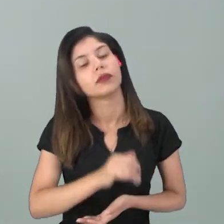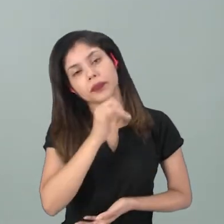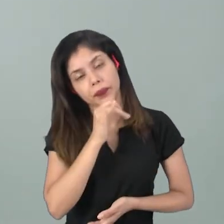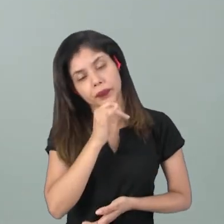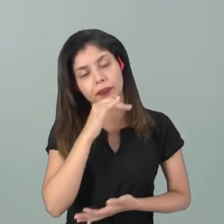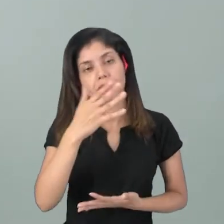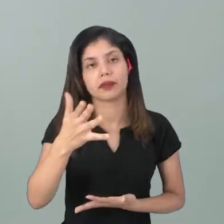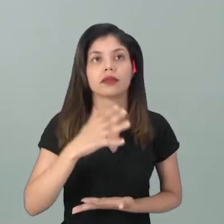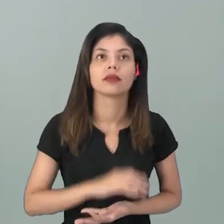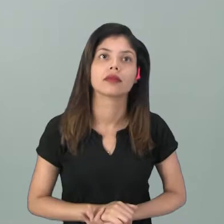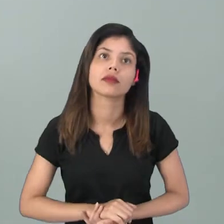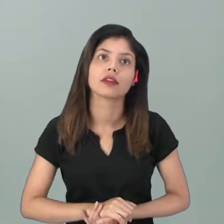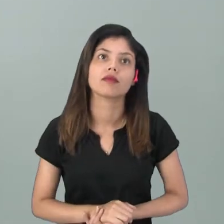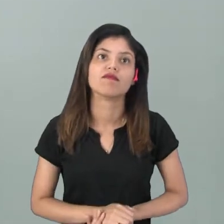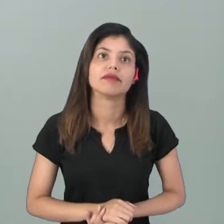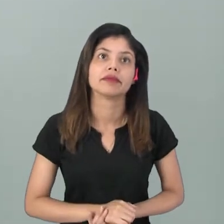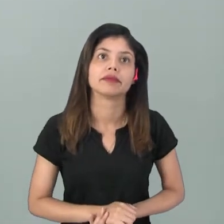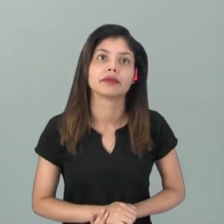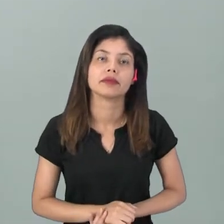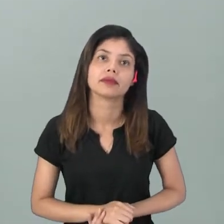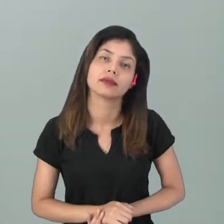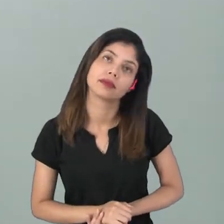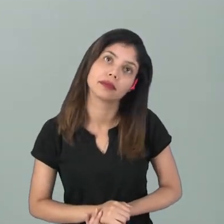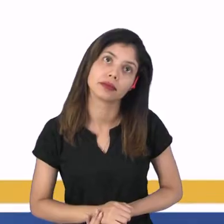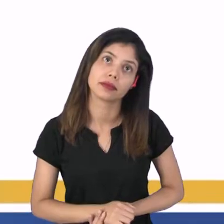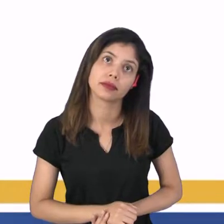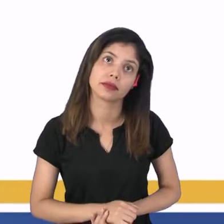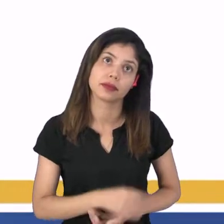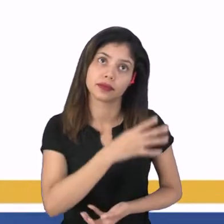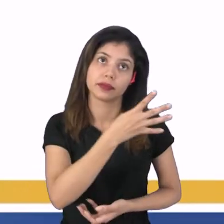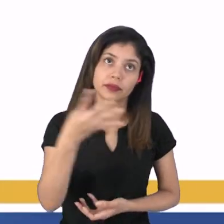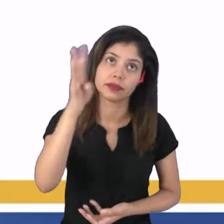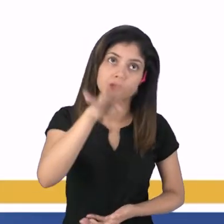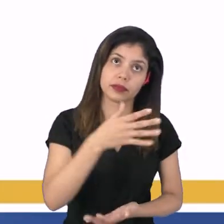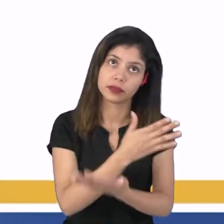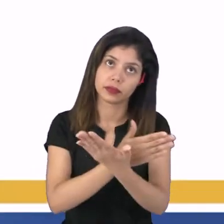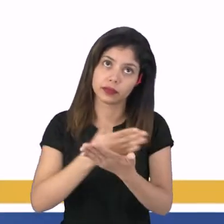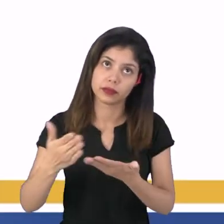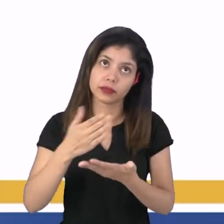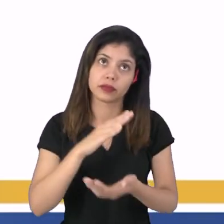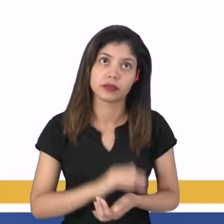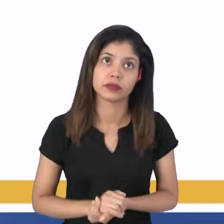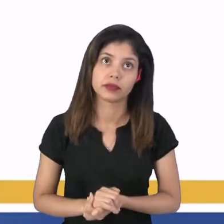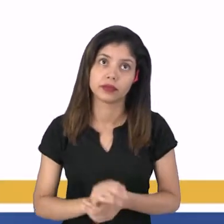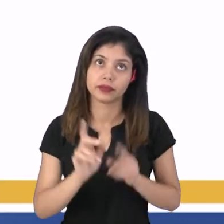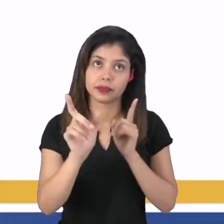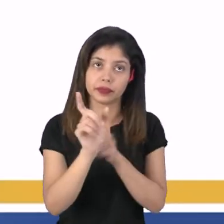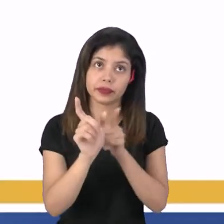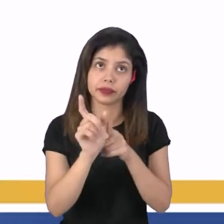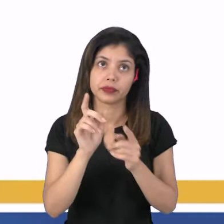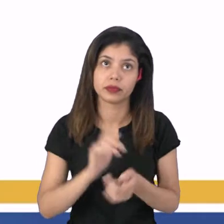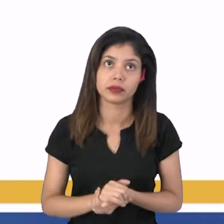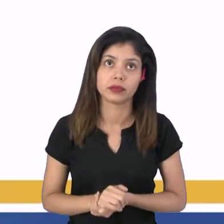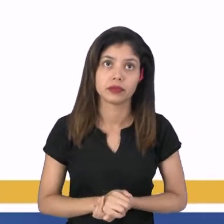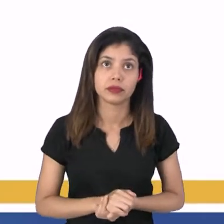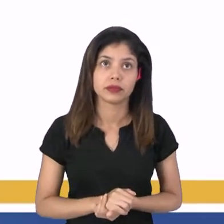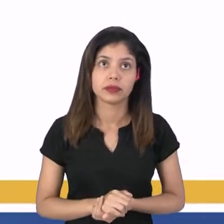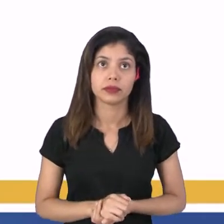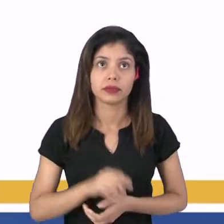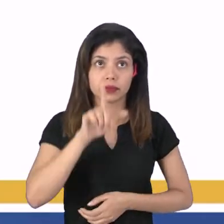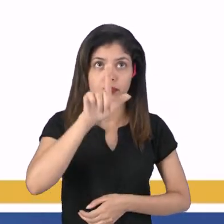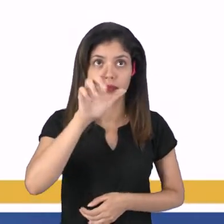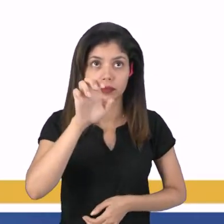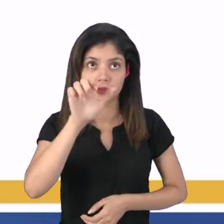aí a gente vai ver aqui nesse exemplo agora para vocês entenderem melhor. No quadrinho inicial, nós temos a palavra inicial, que é a palavra primitiva,